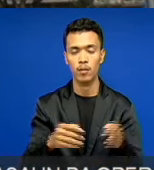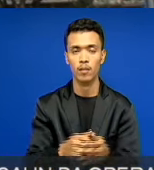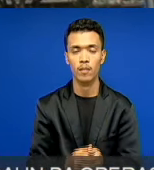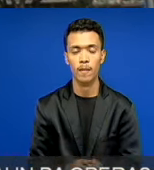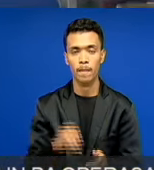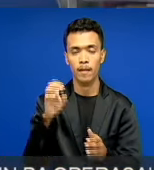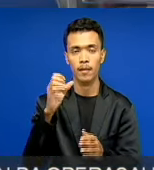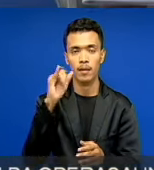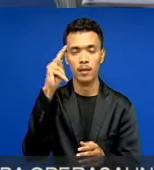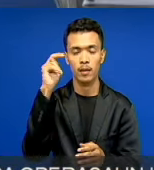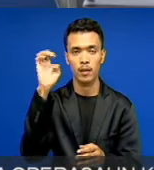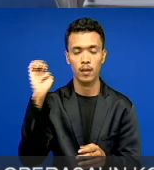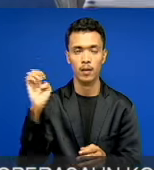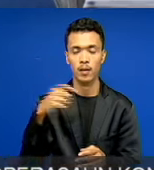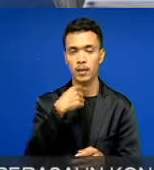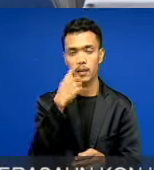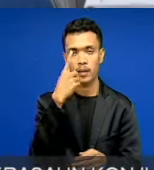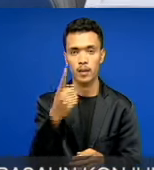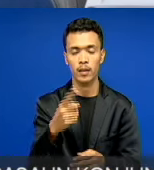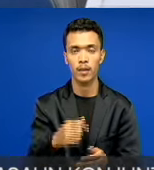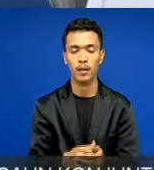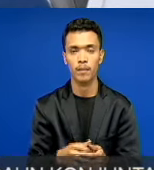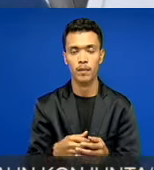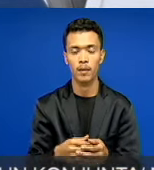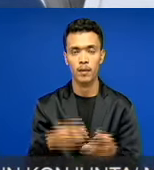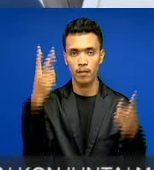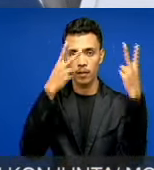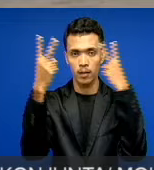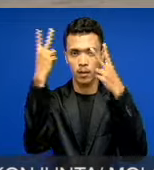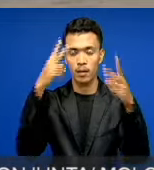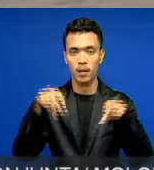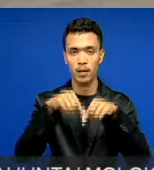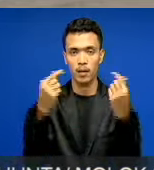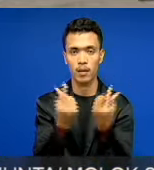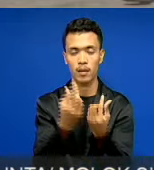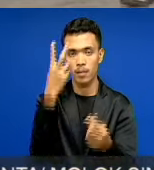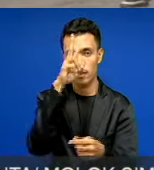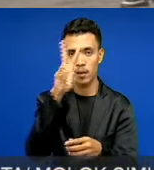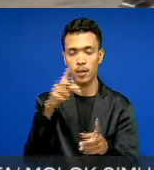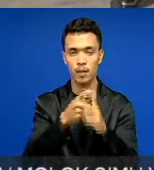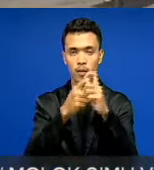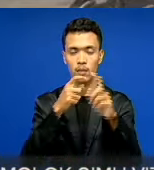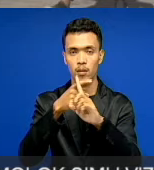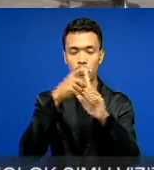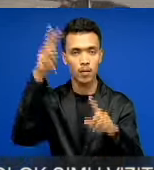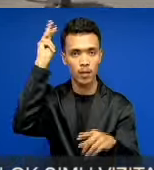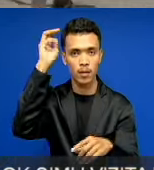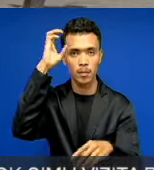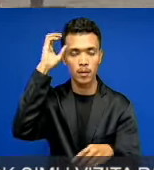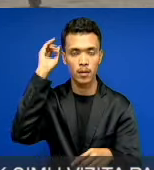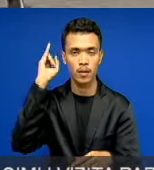Geral Estado, Marcos Sarmento, informa. Durante a inspeção, equipa conjunta identifica transporte Rússia Ministério